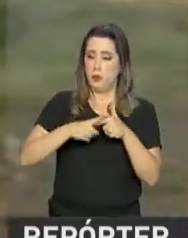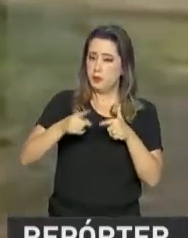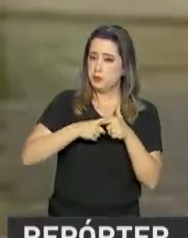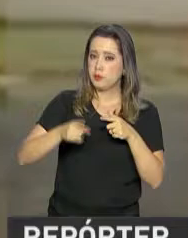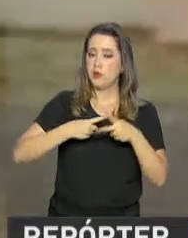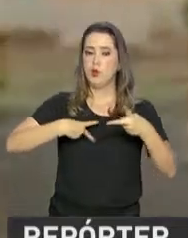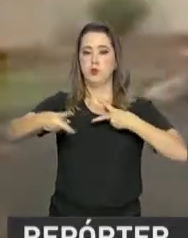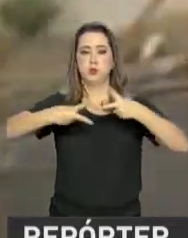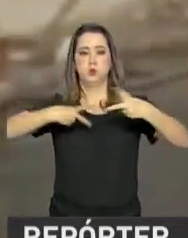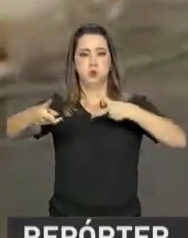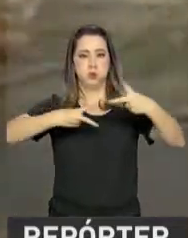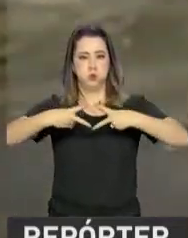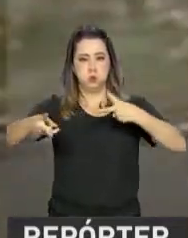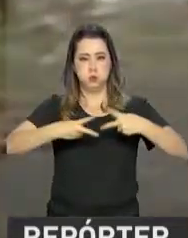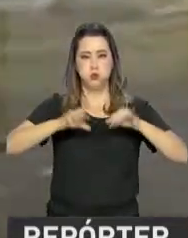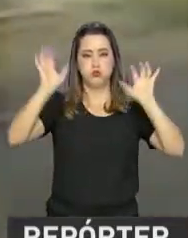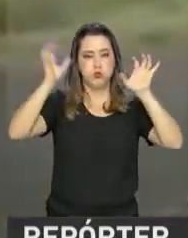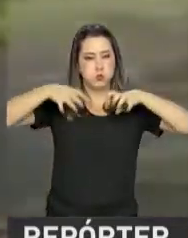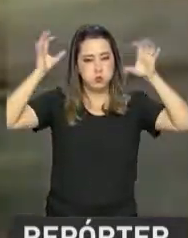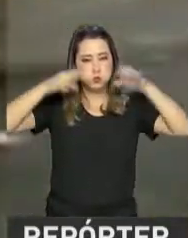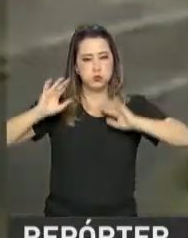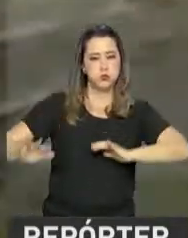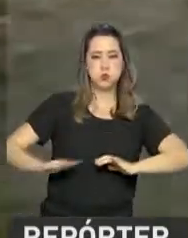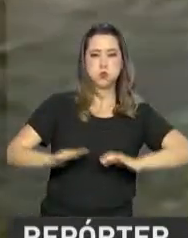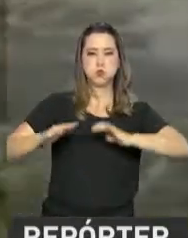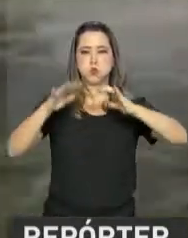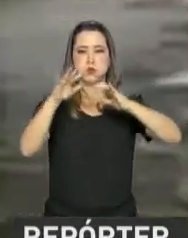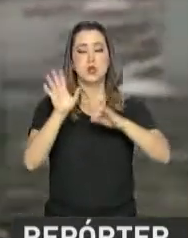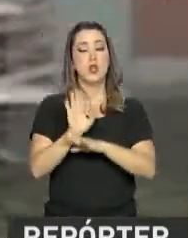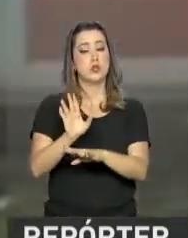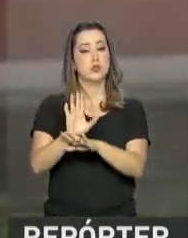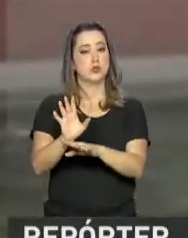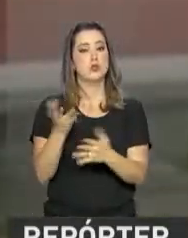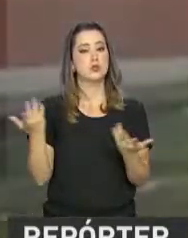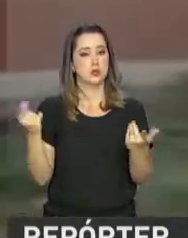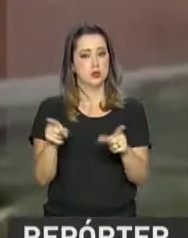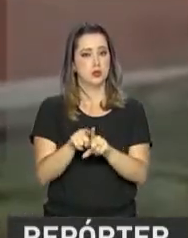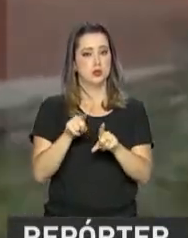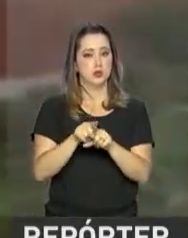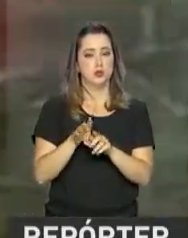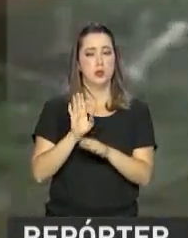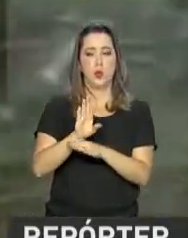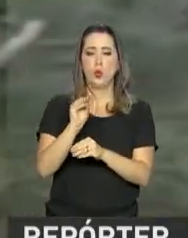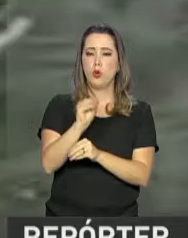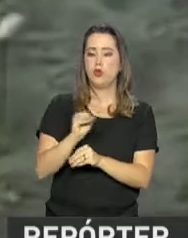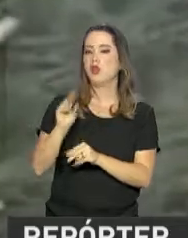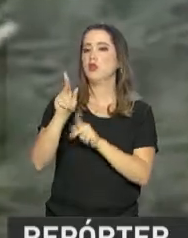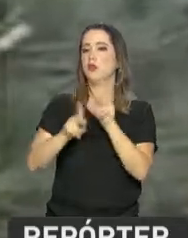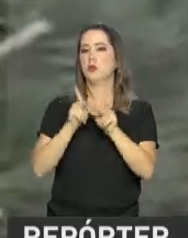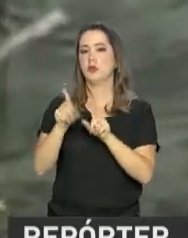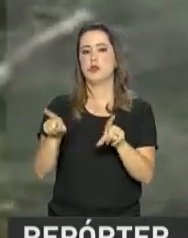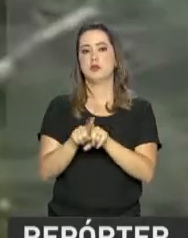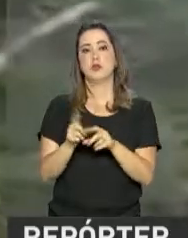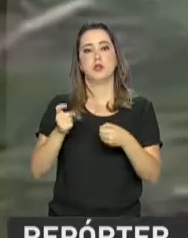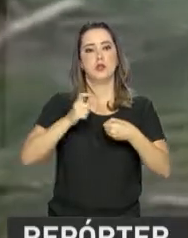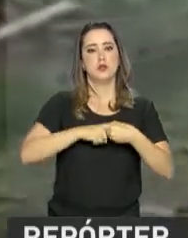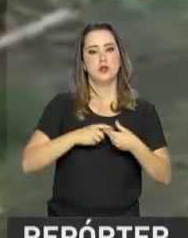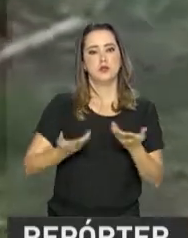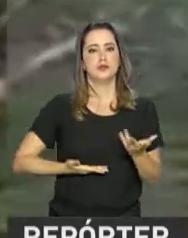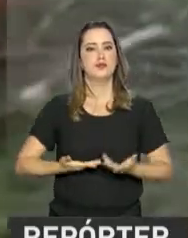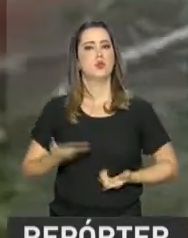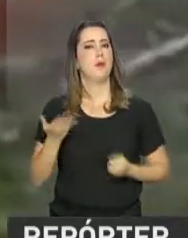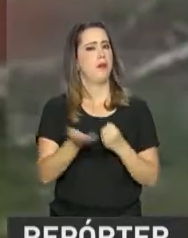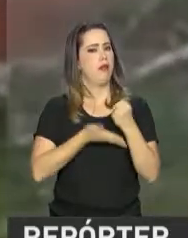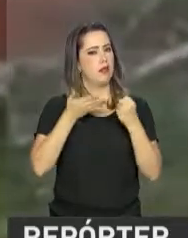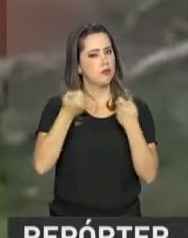além do apoio das ações de socorro e assistência à população o ministério da integração também trabalha no restabelecimento de